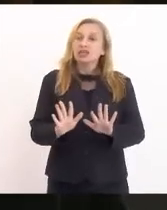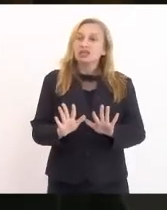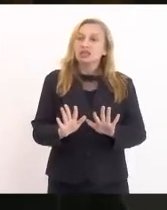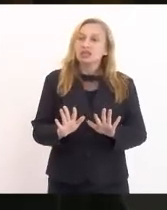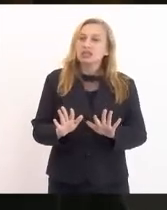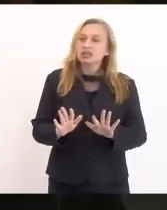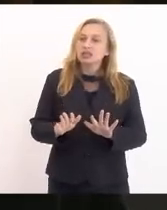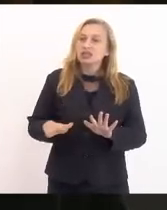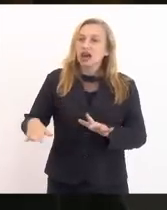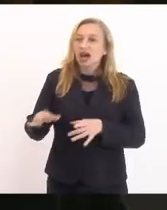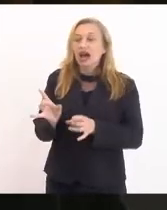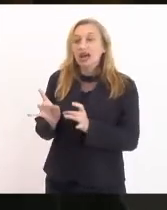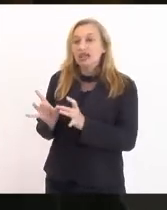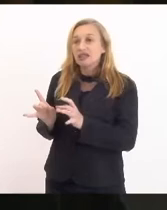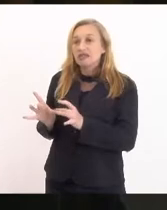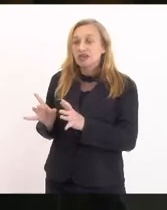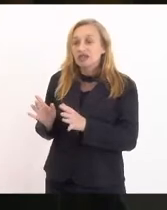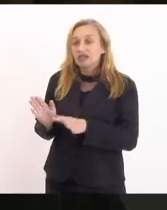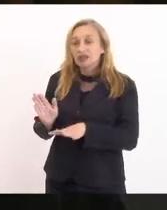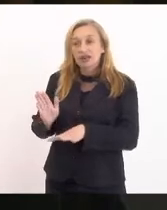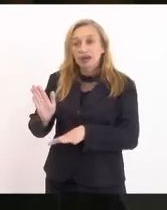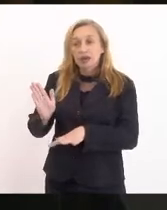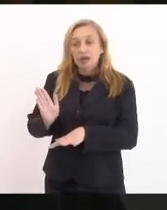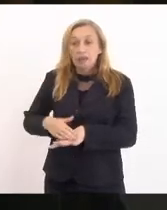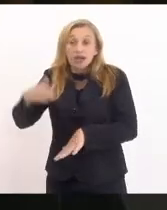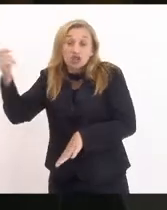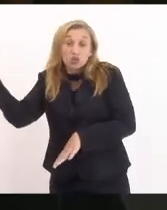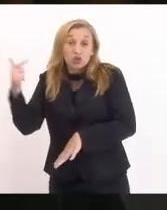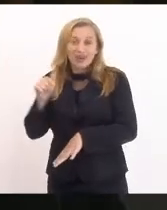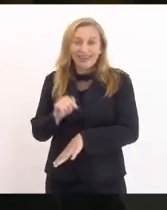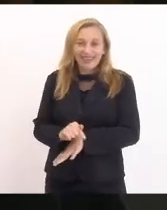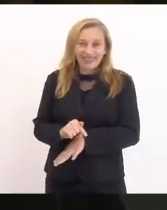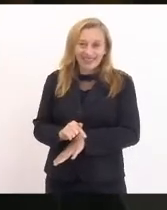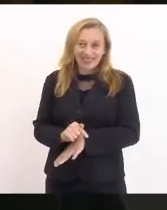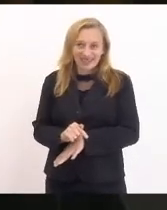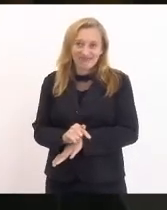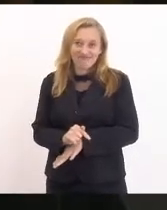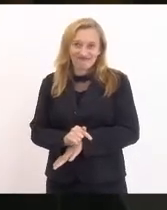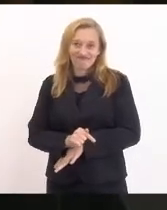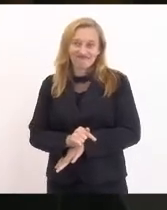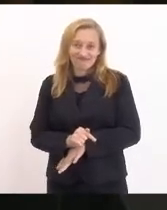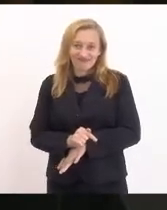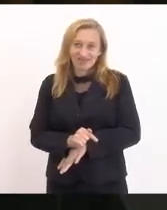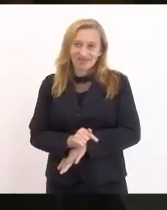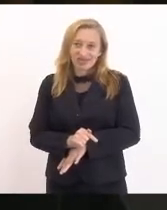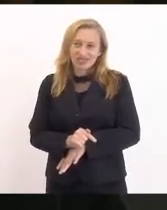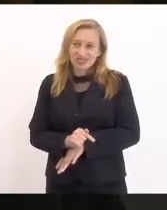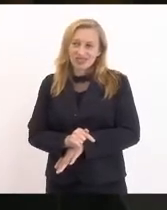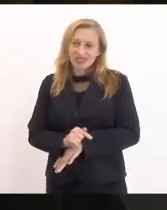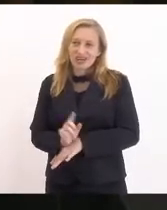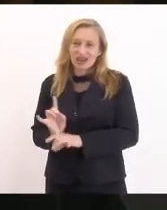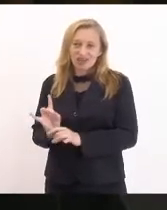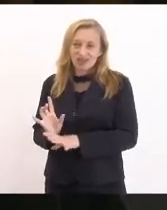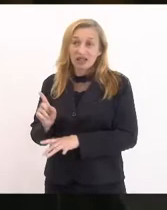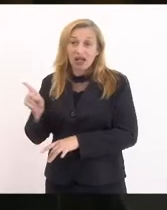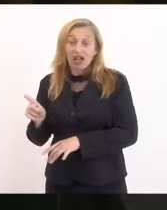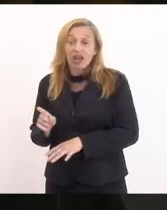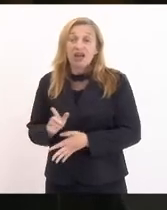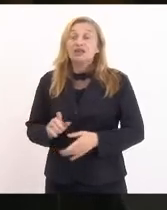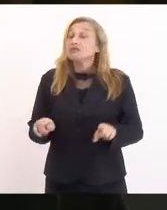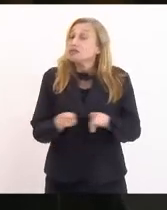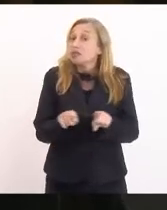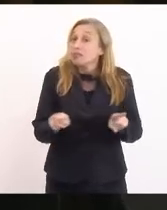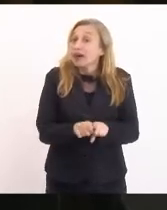fica mais promissor que aqui. E nós temos ainda a nosso desfavor,